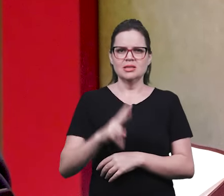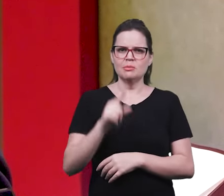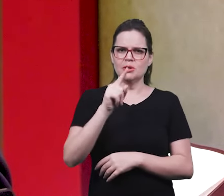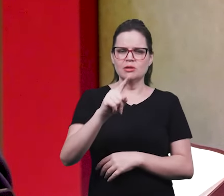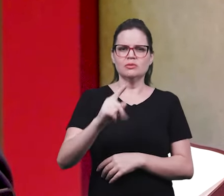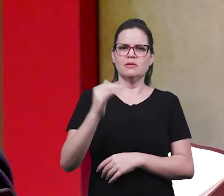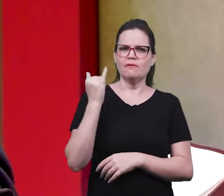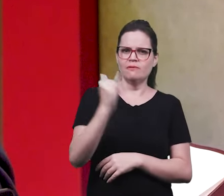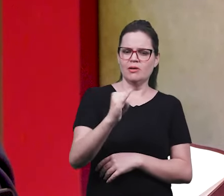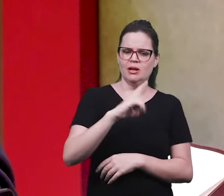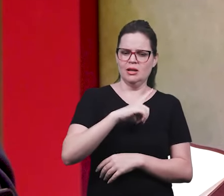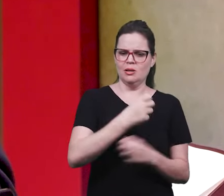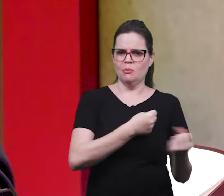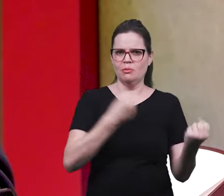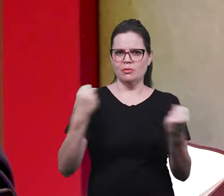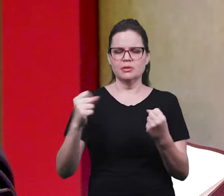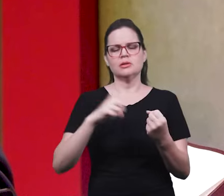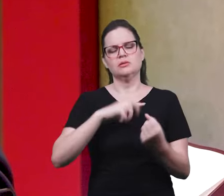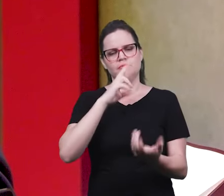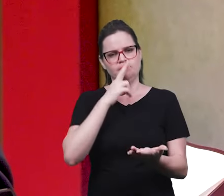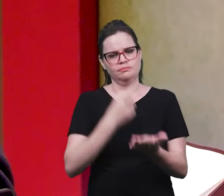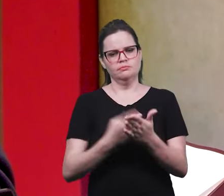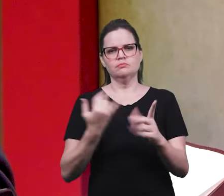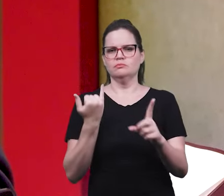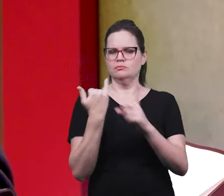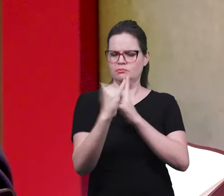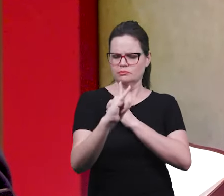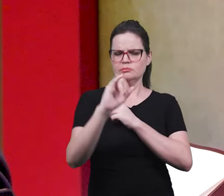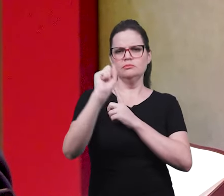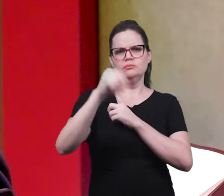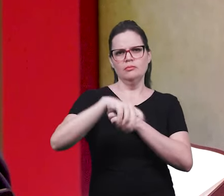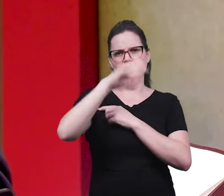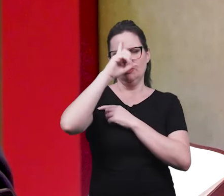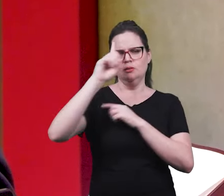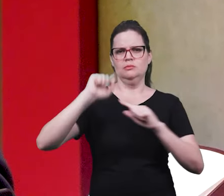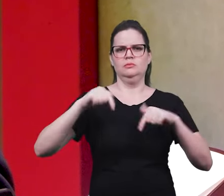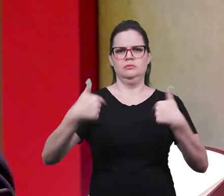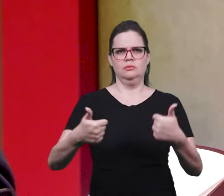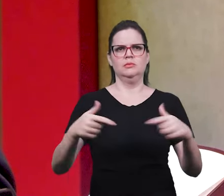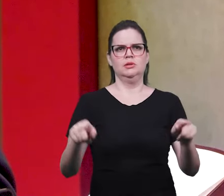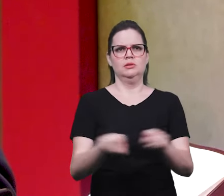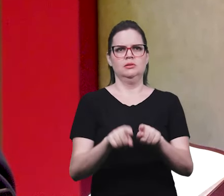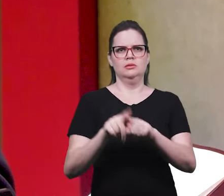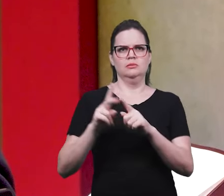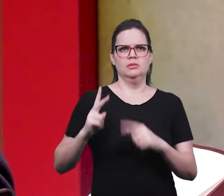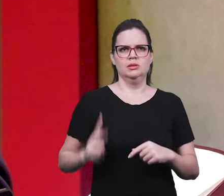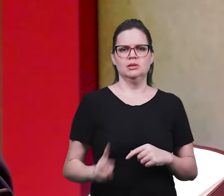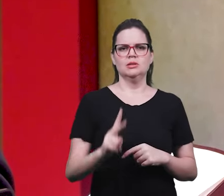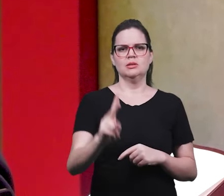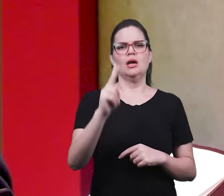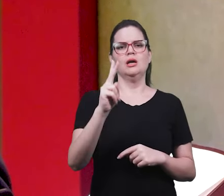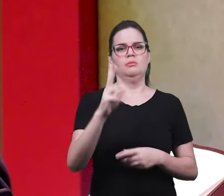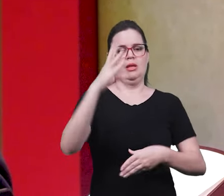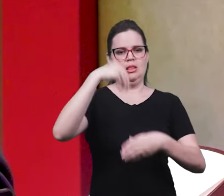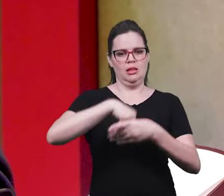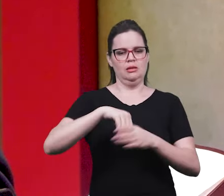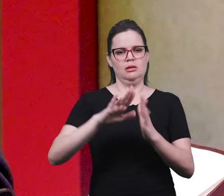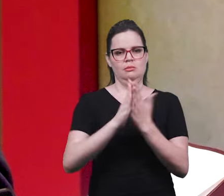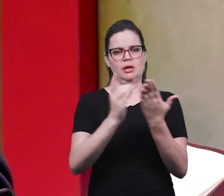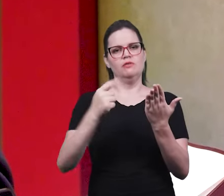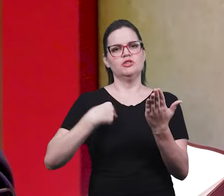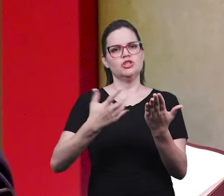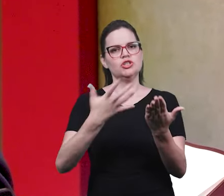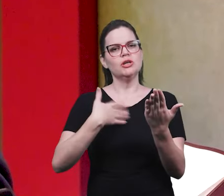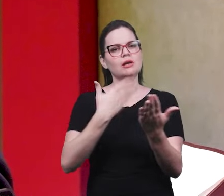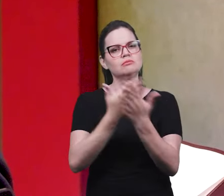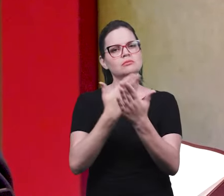resultado. Tem um resultado profeticamente, Deus operando. E é lógico que nós estamos buscando o profeta da palavra. Mas